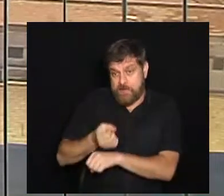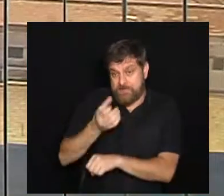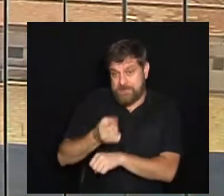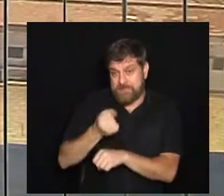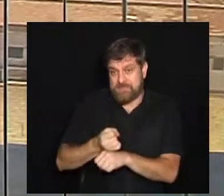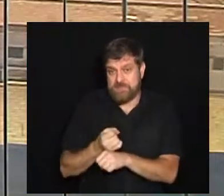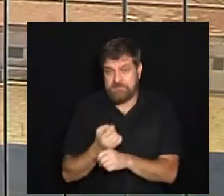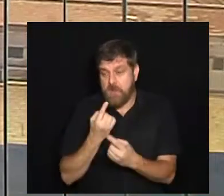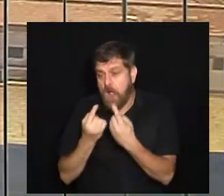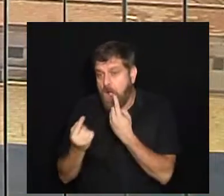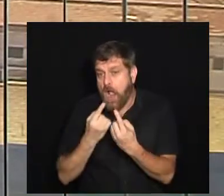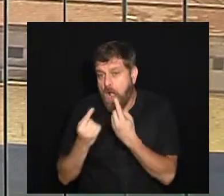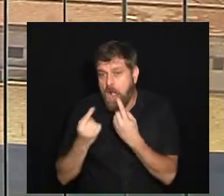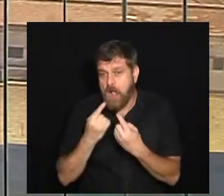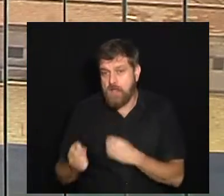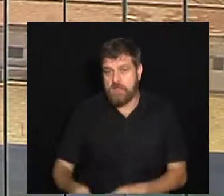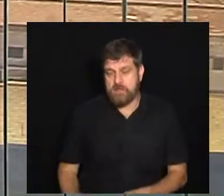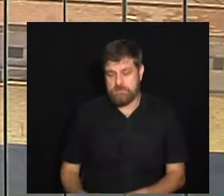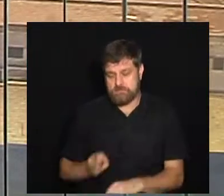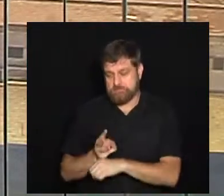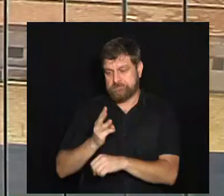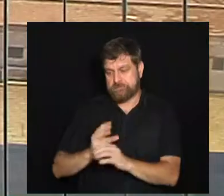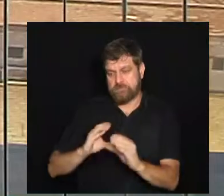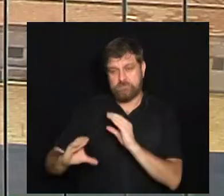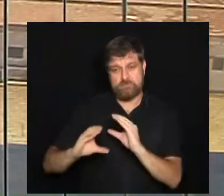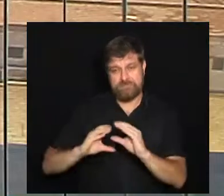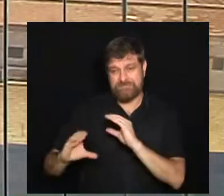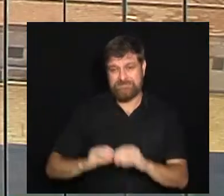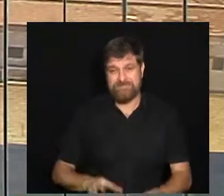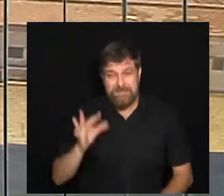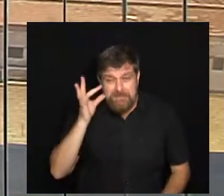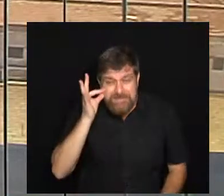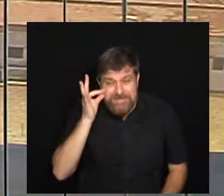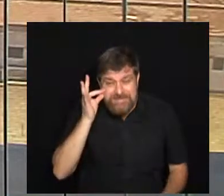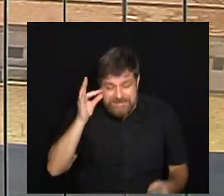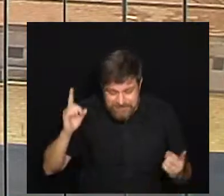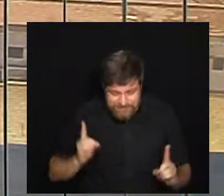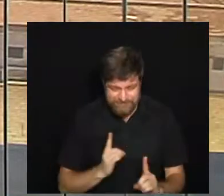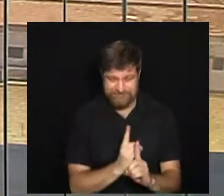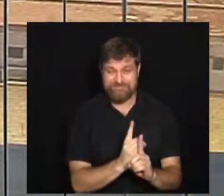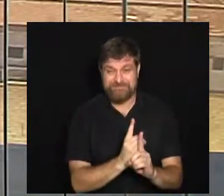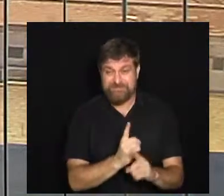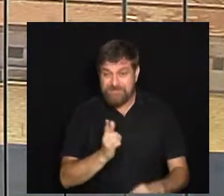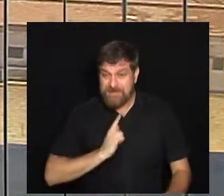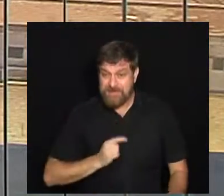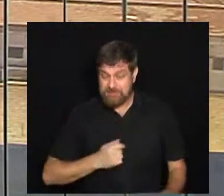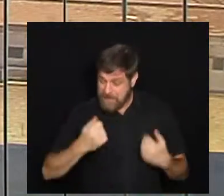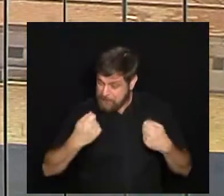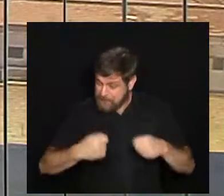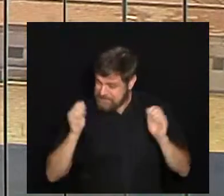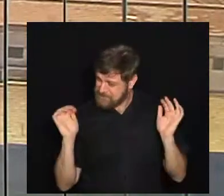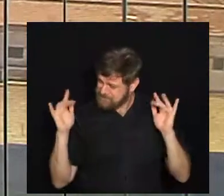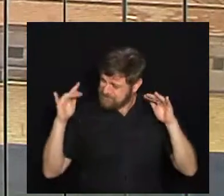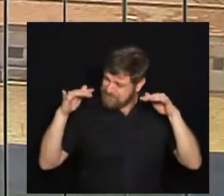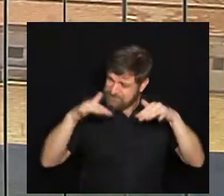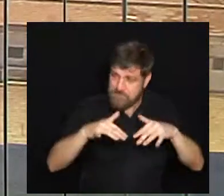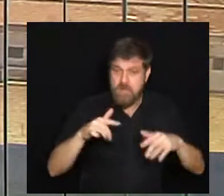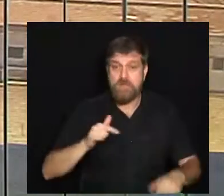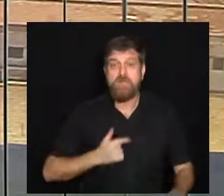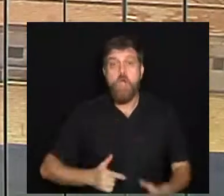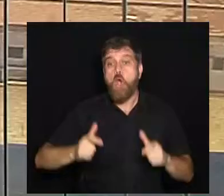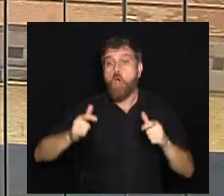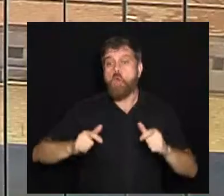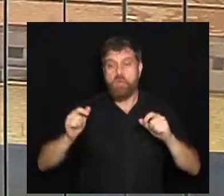permita um diálogo intenso entre as pessoas sem necessariamente em conta as pessoas e vocês estiverem se encontrar que vocês se